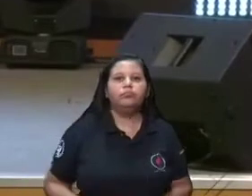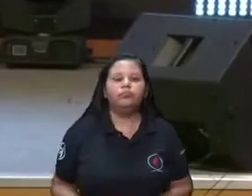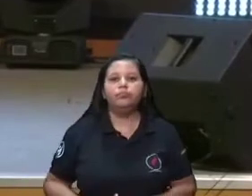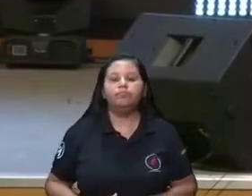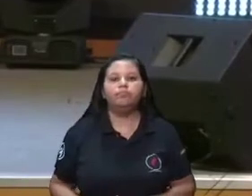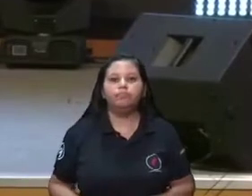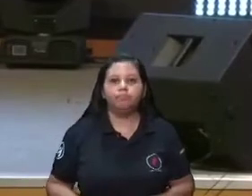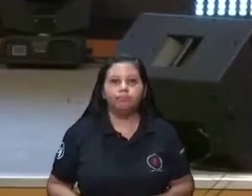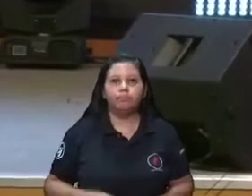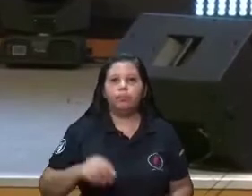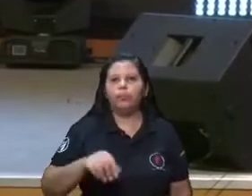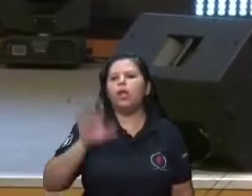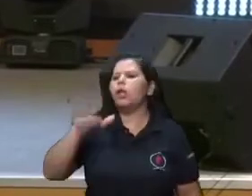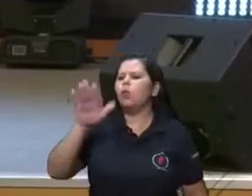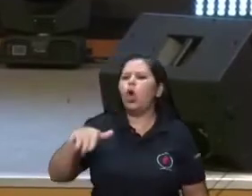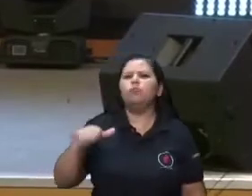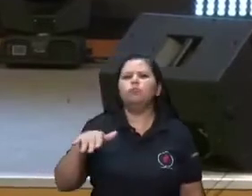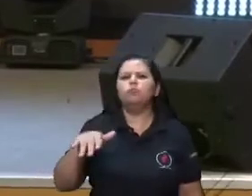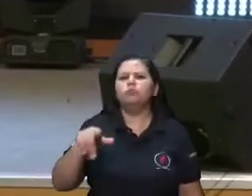Zebulon,